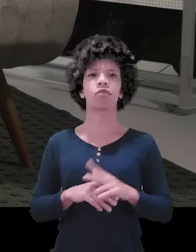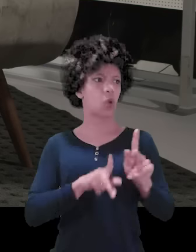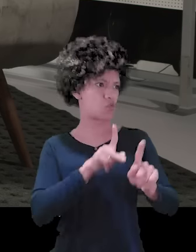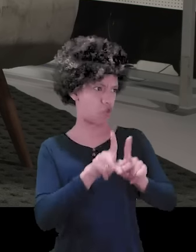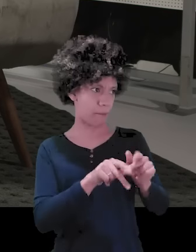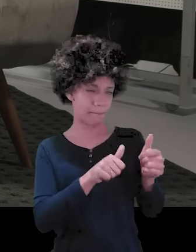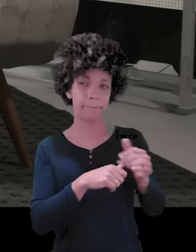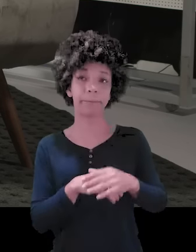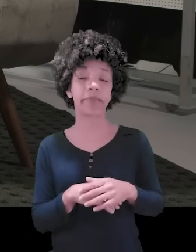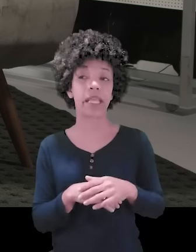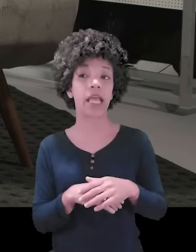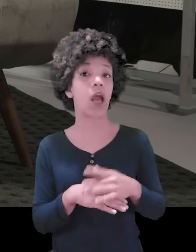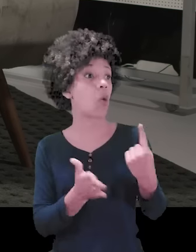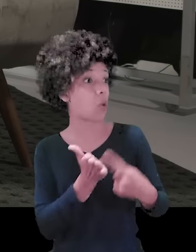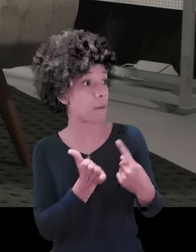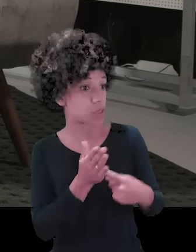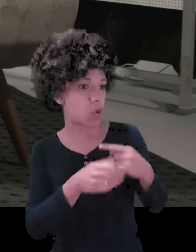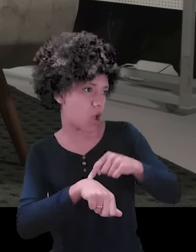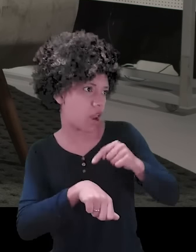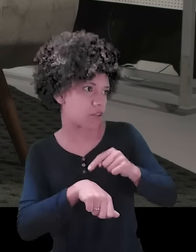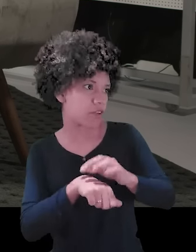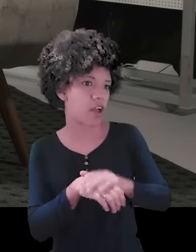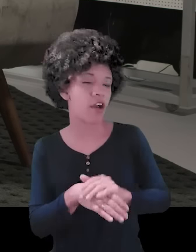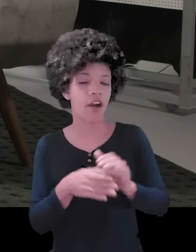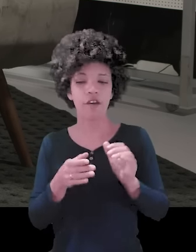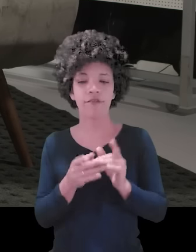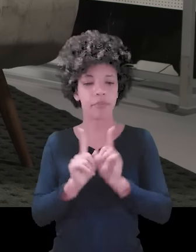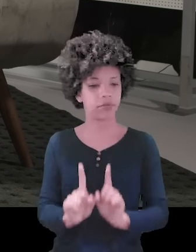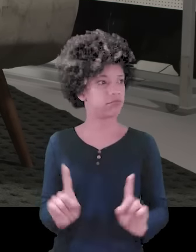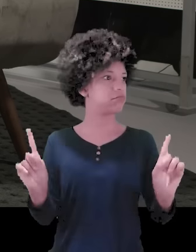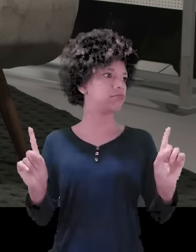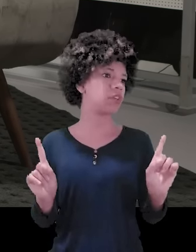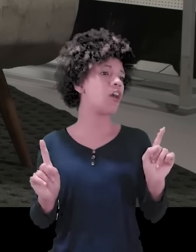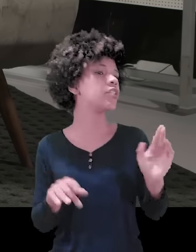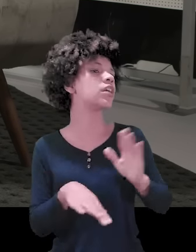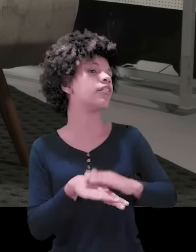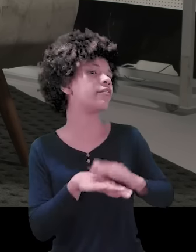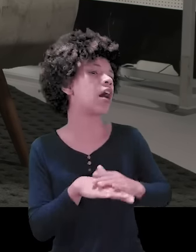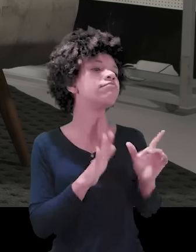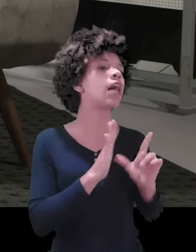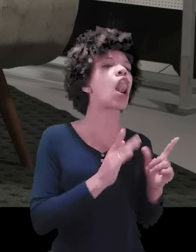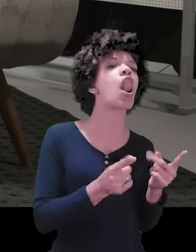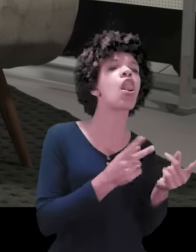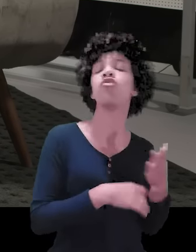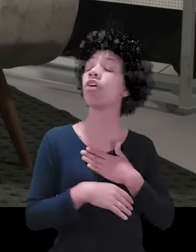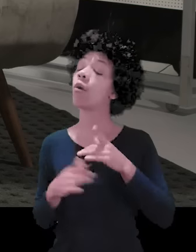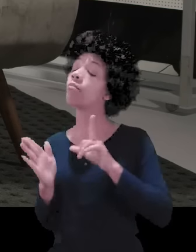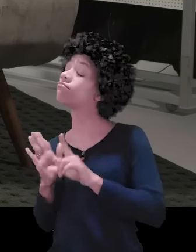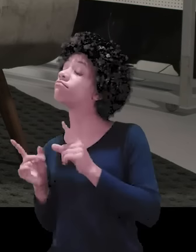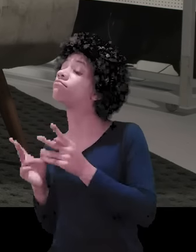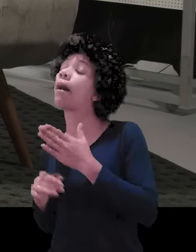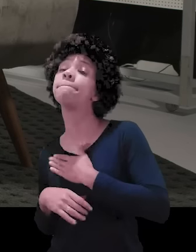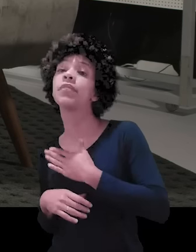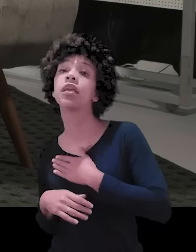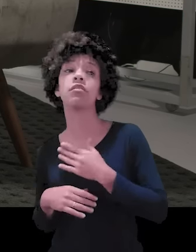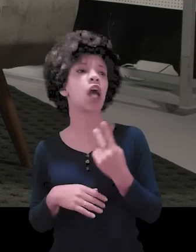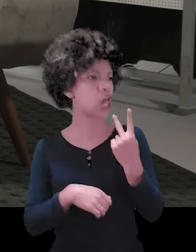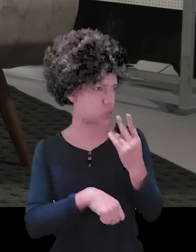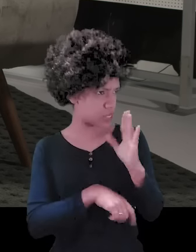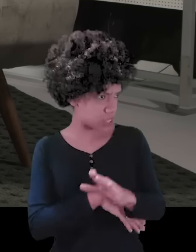o que que aí eles combinaram horário vamos se separar você faz só uns lojas eu vou para nas minhas lojas e daí